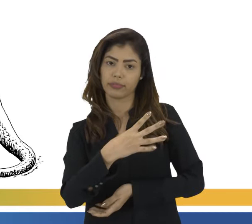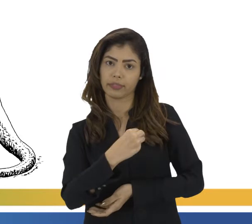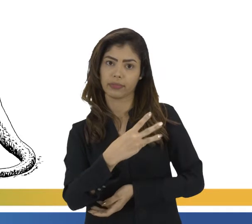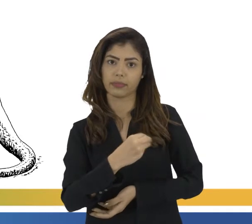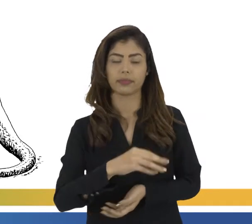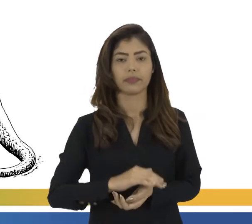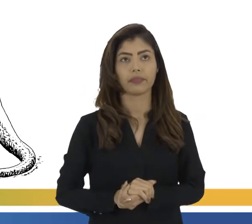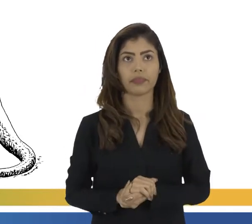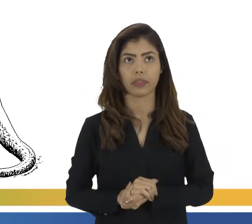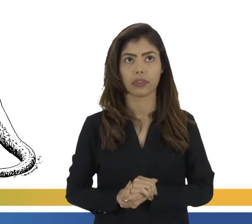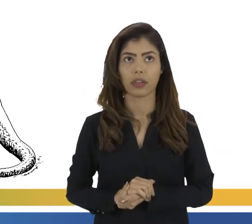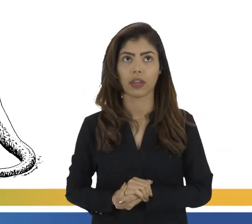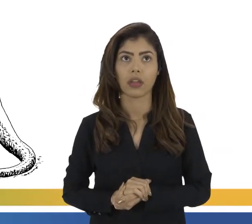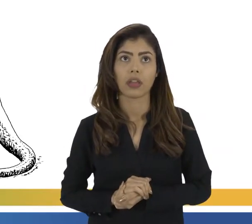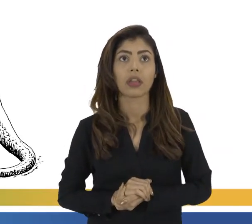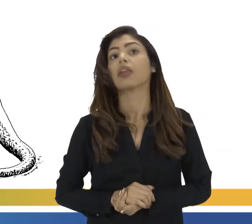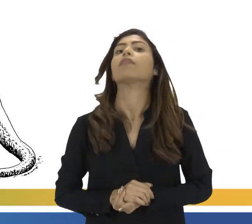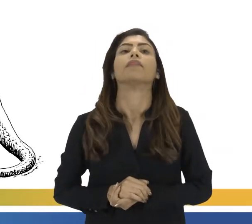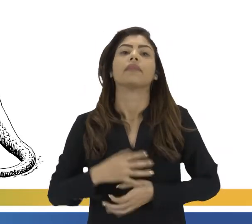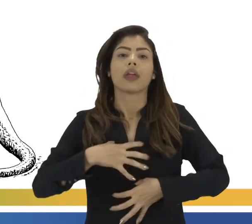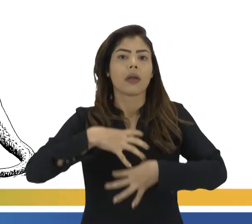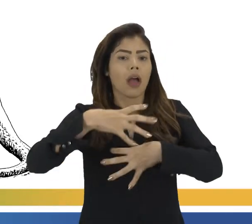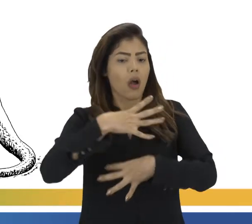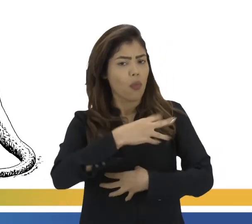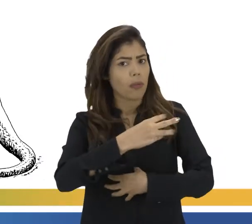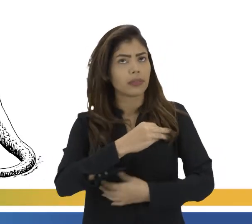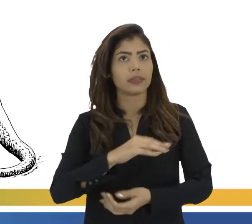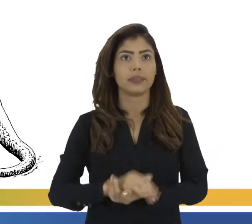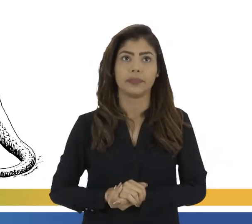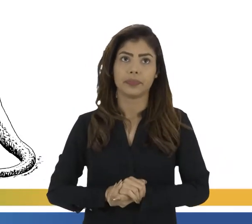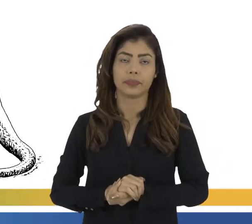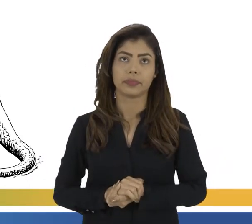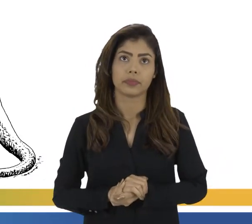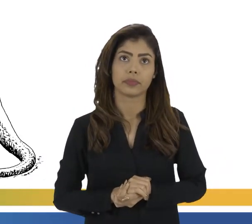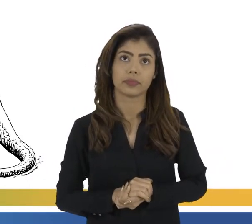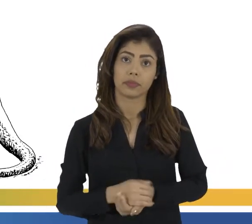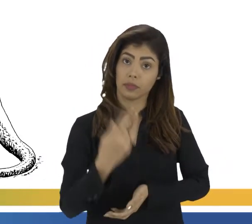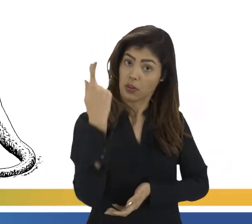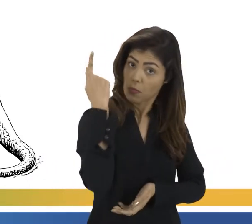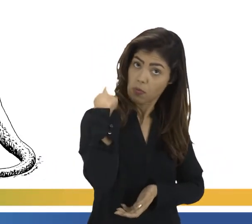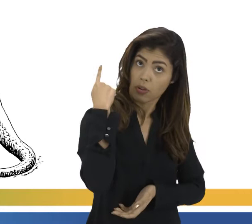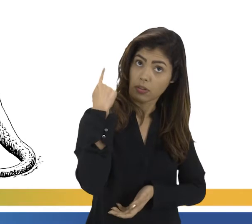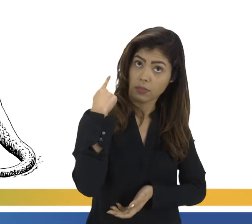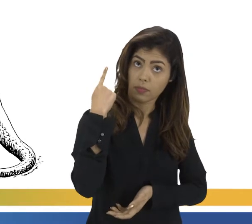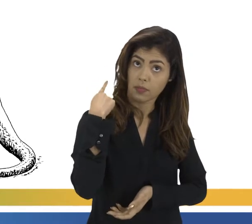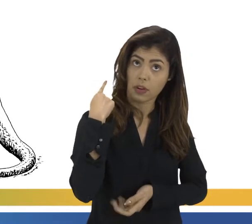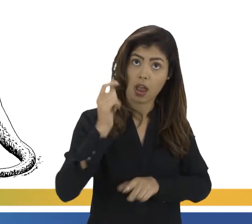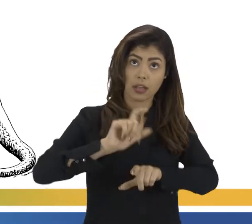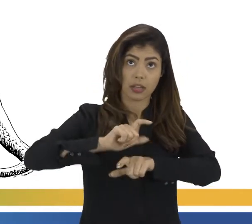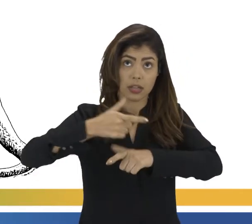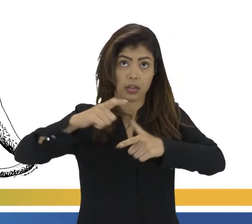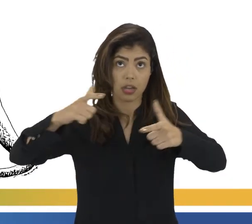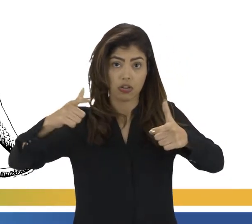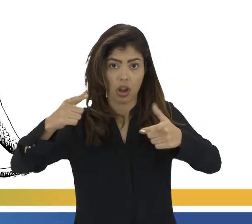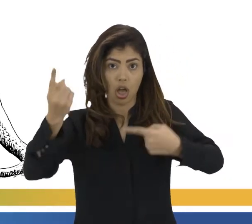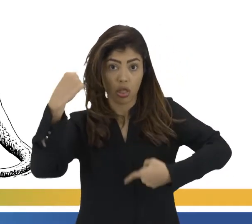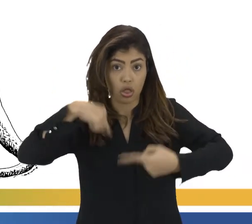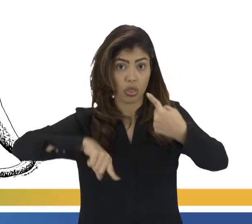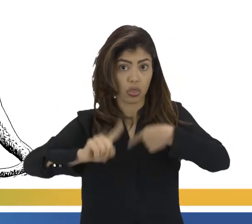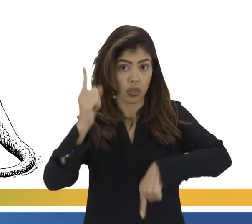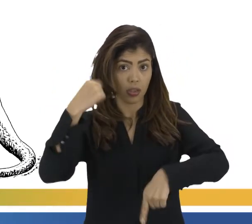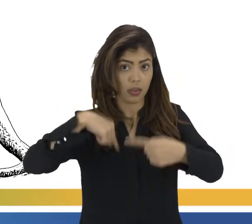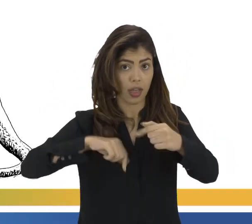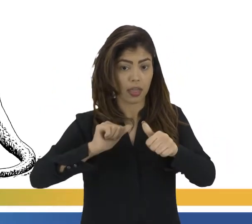Mamíferos. Então tá, a respiração dos mamíferos. A respiração dos mamíferos ela é pulmonar com grande superfície de